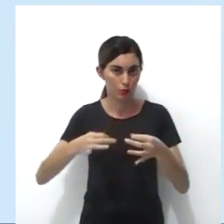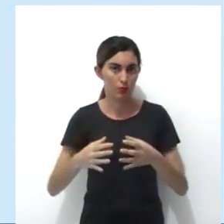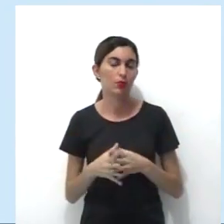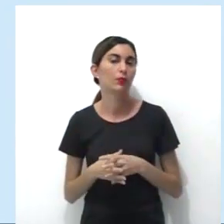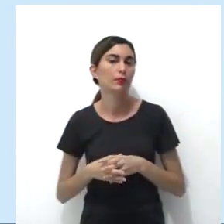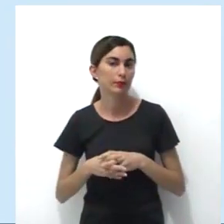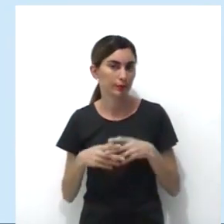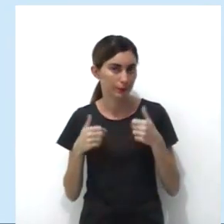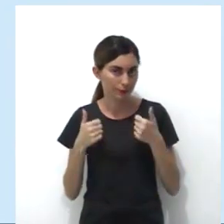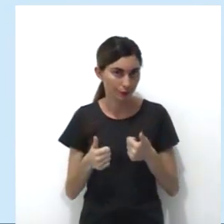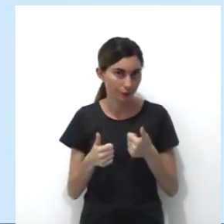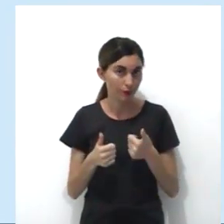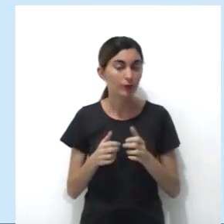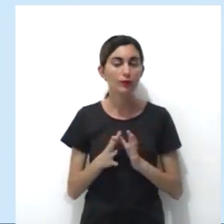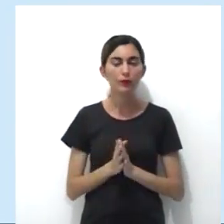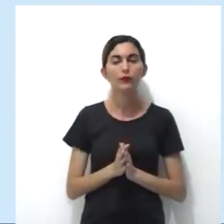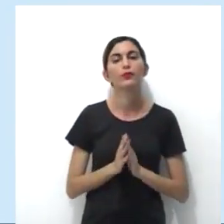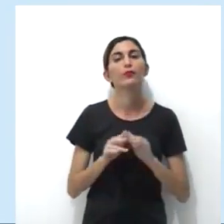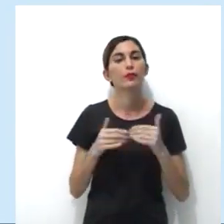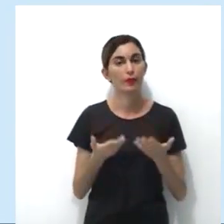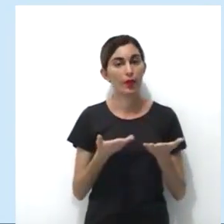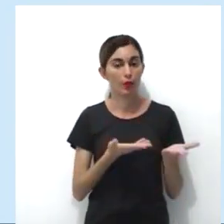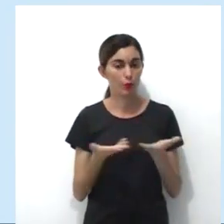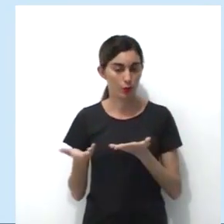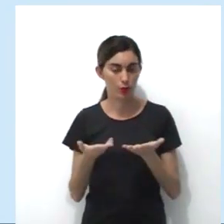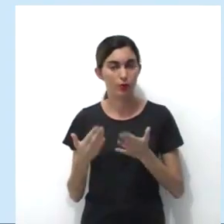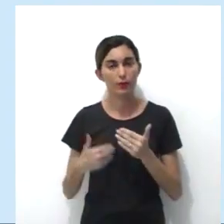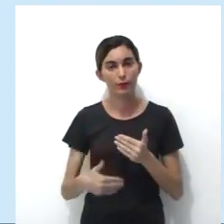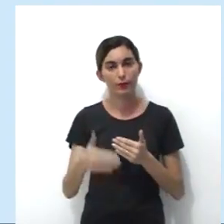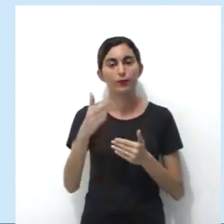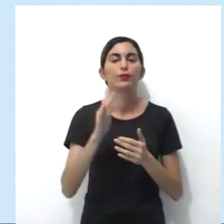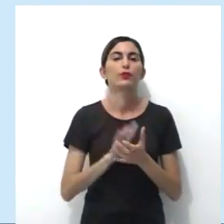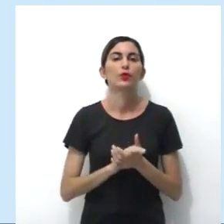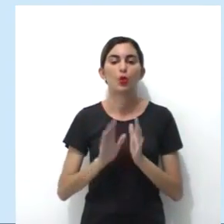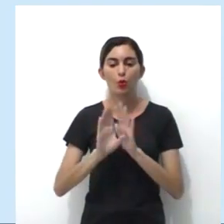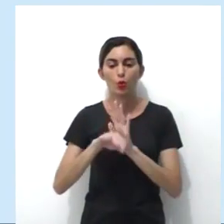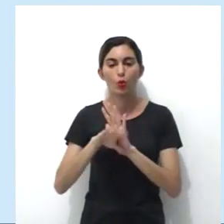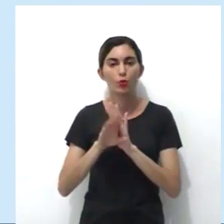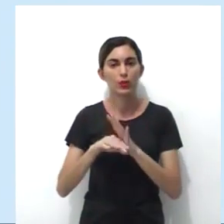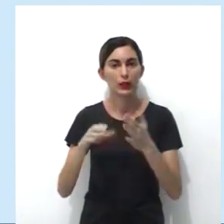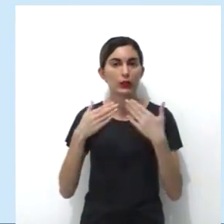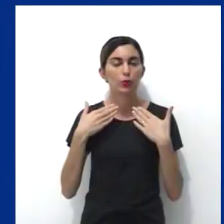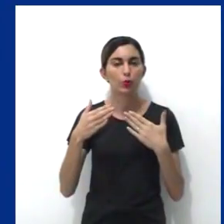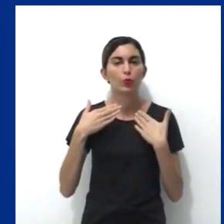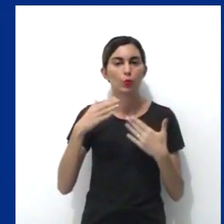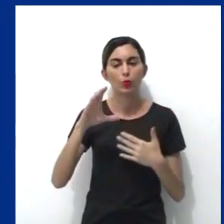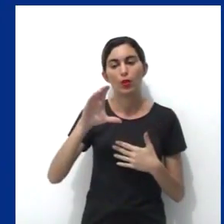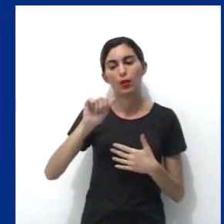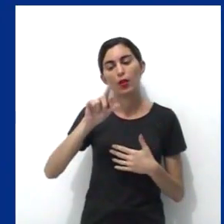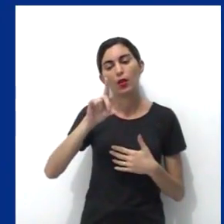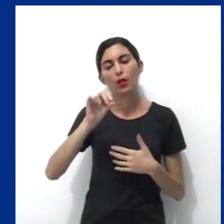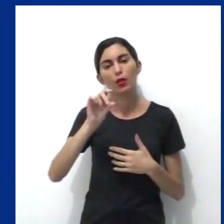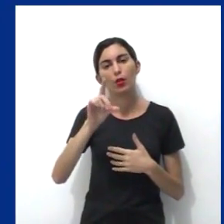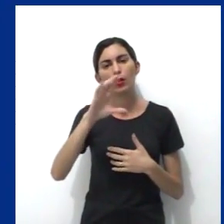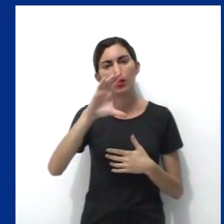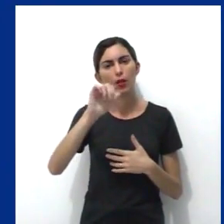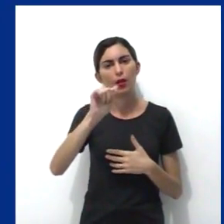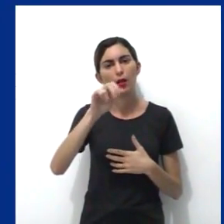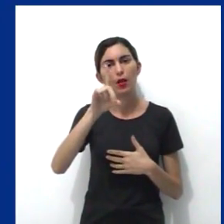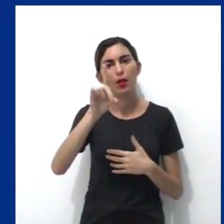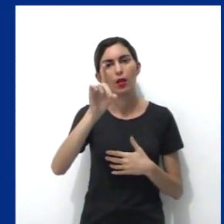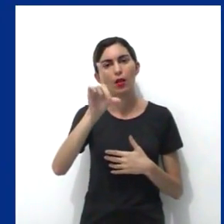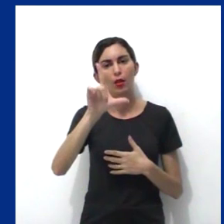essa medida, a medida da agitação, né? Então, toda vez que a gente falar em temperatura, a gente está falando